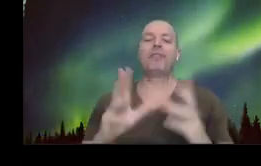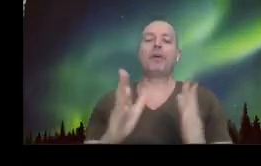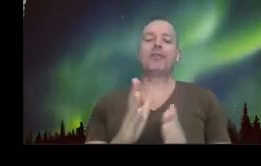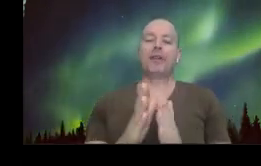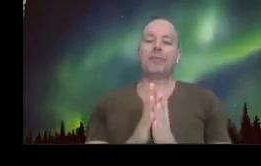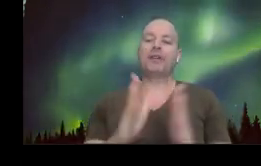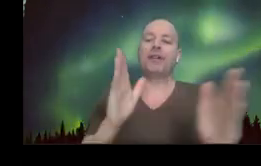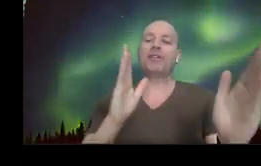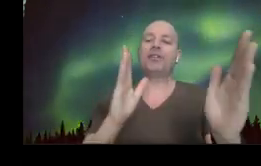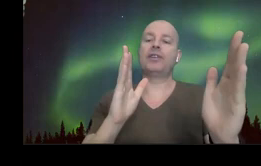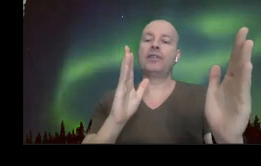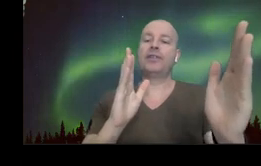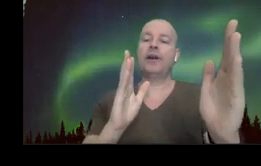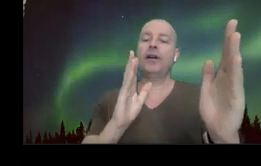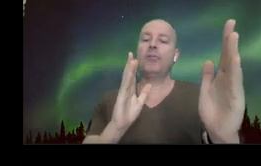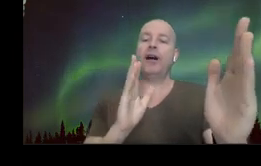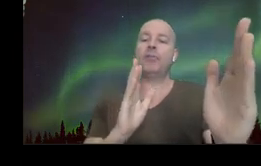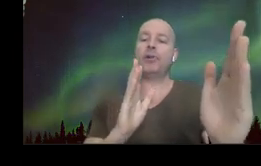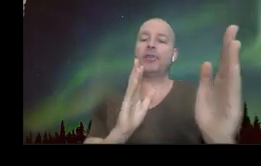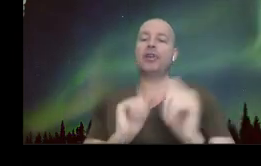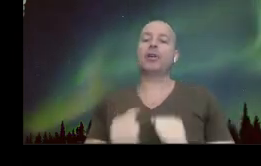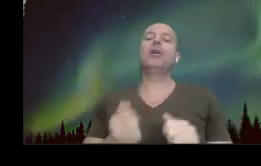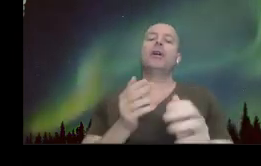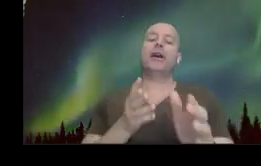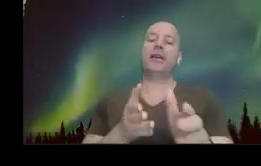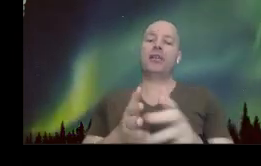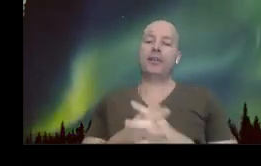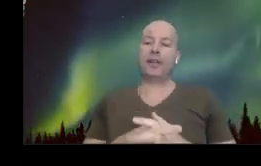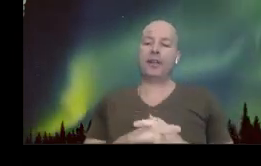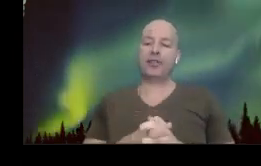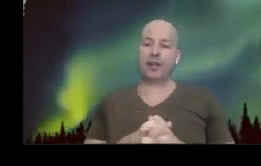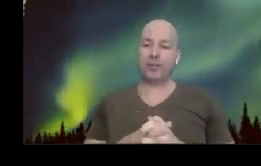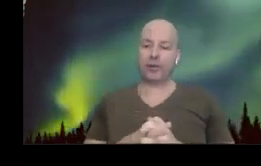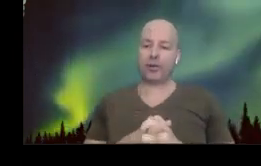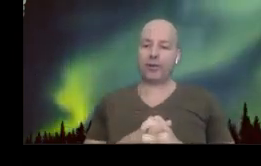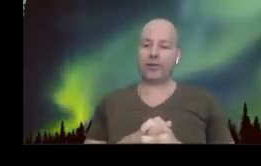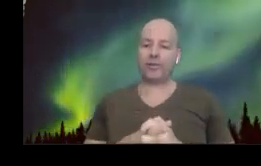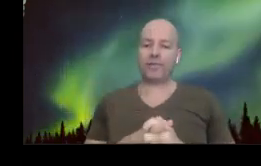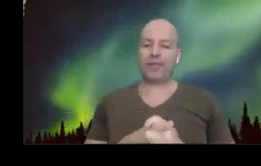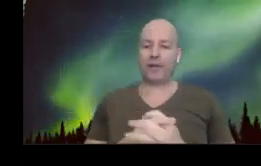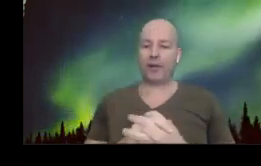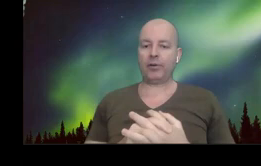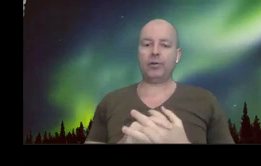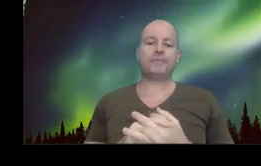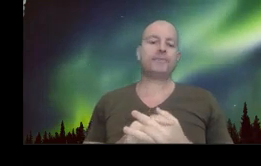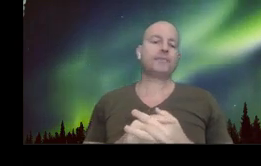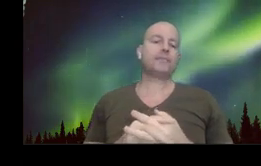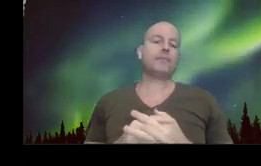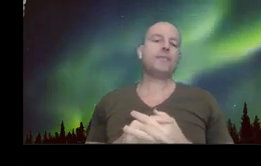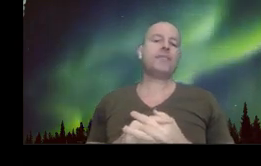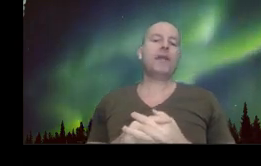tá? Então, assim, manter distância para proteger. Essa é uma estratégia que pode acontecer, tá